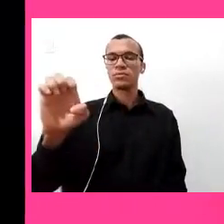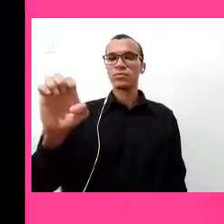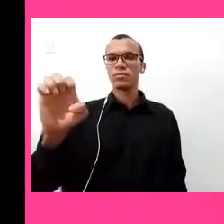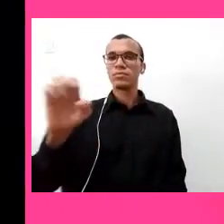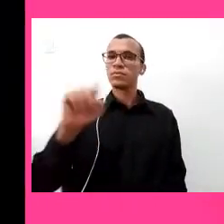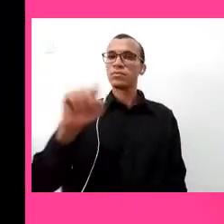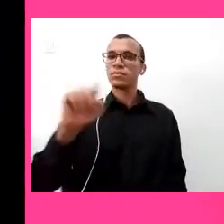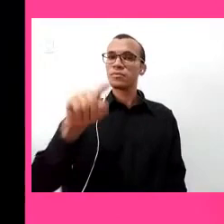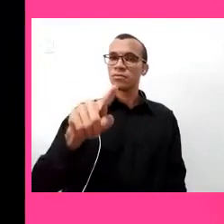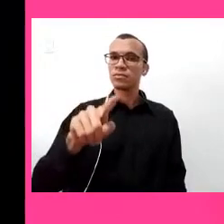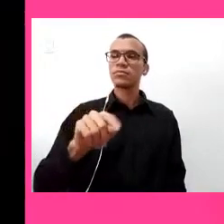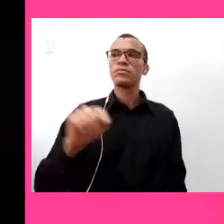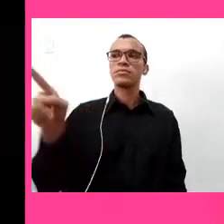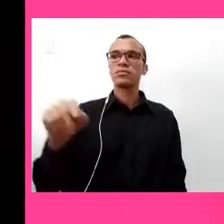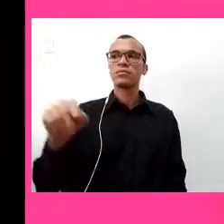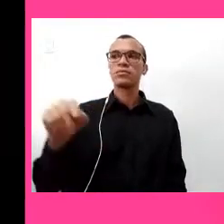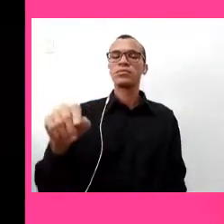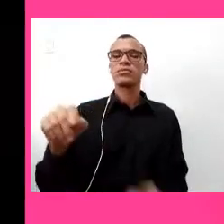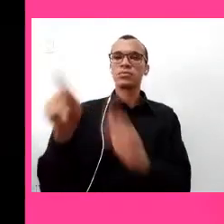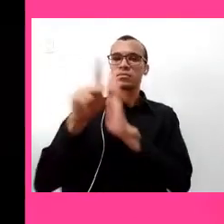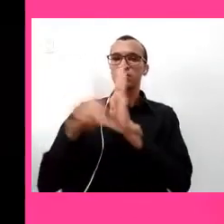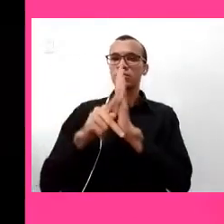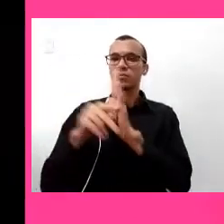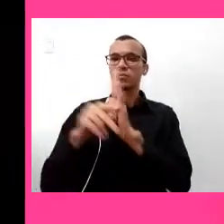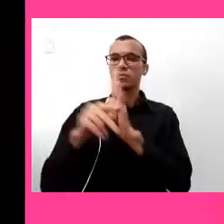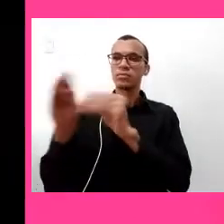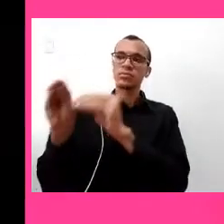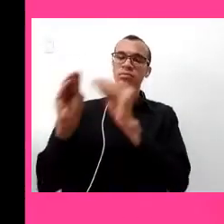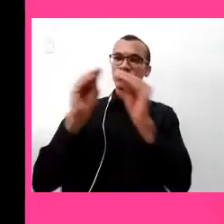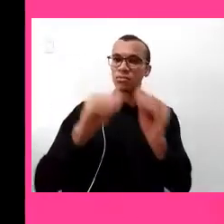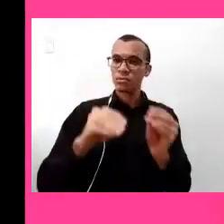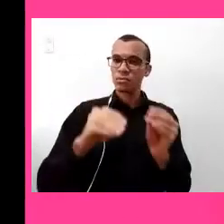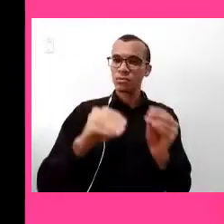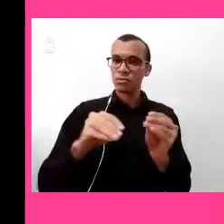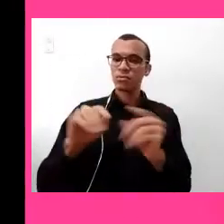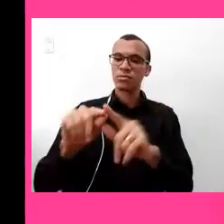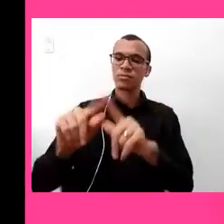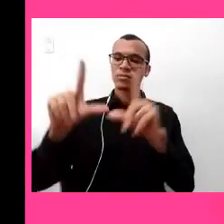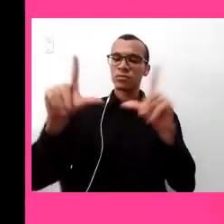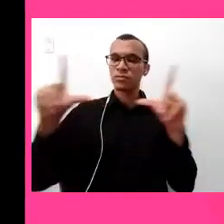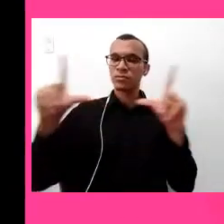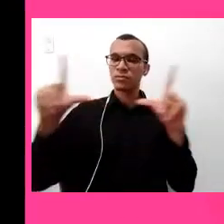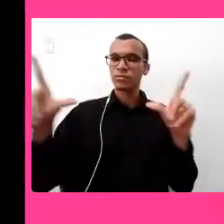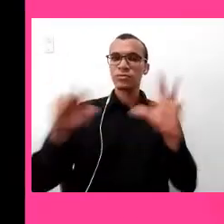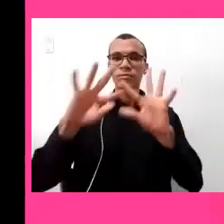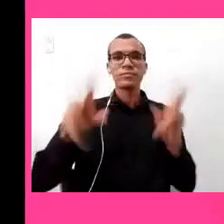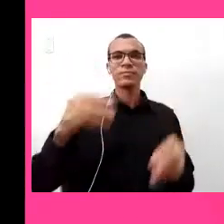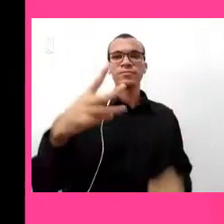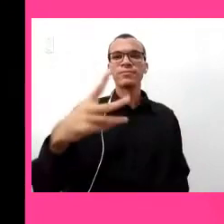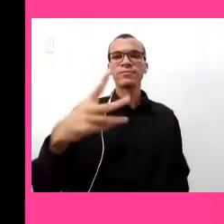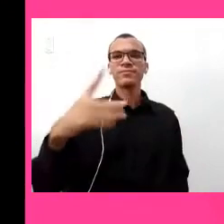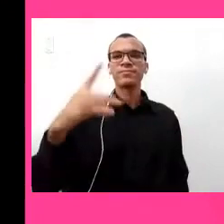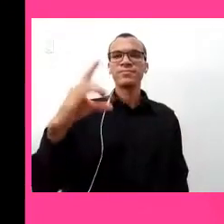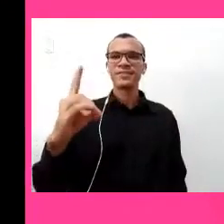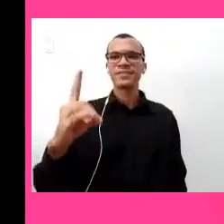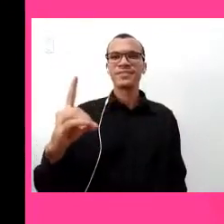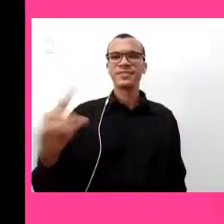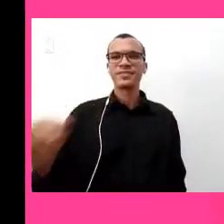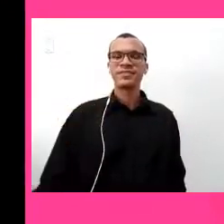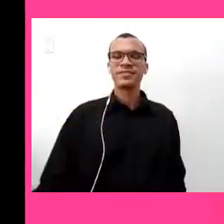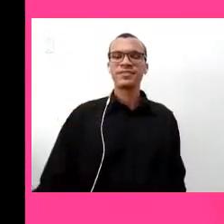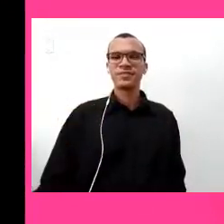no programa Pepakura, importa, e aí ele abre o objeto em 3D. Ó,